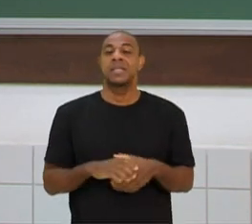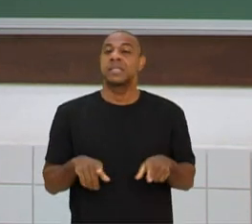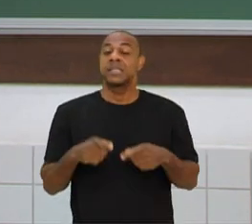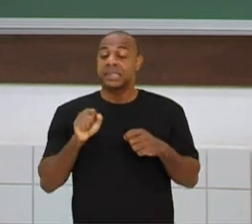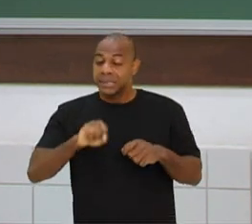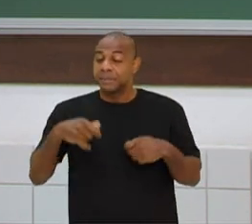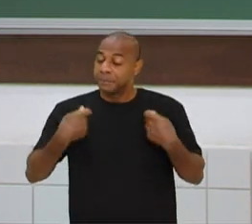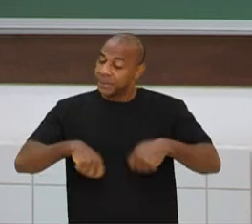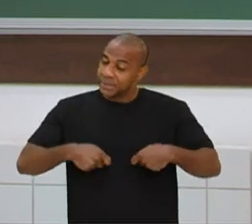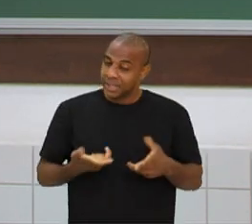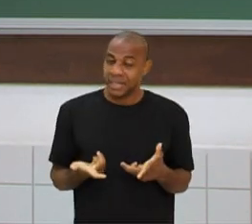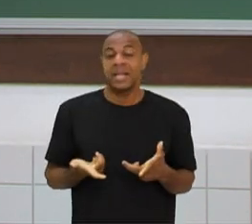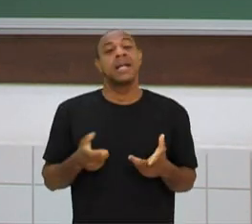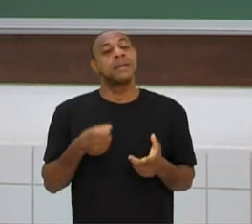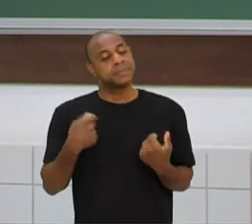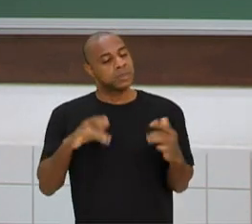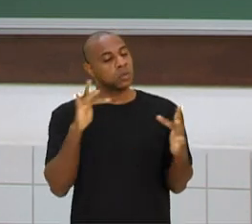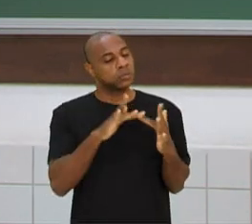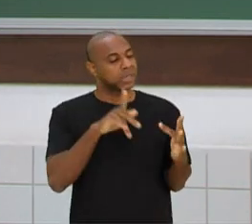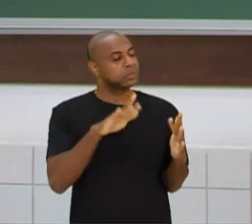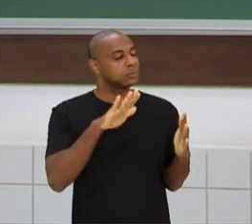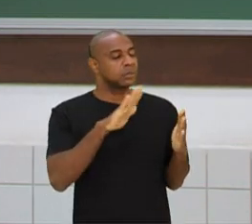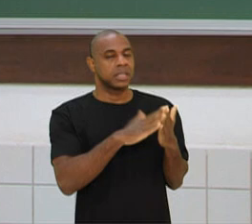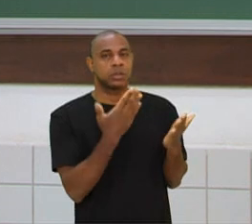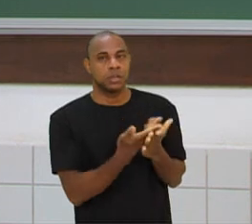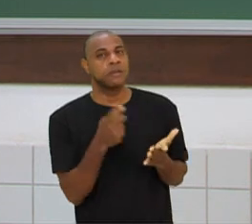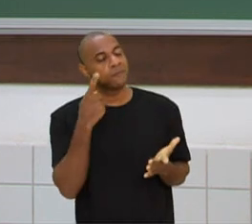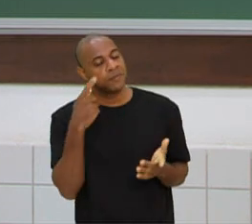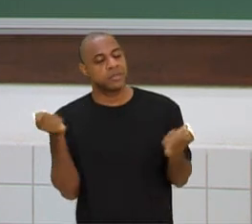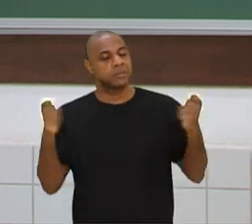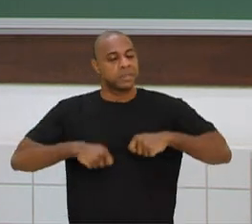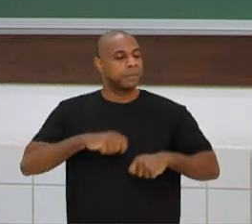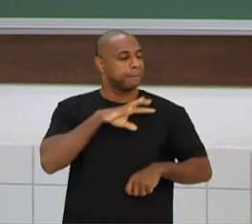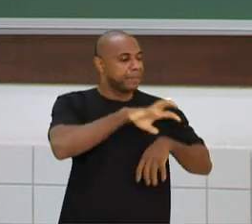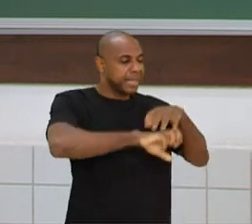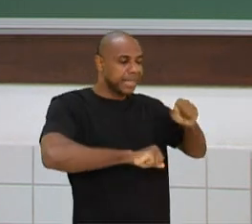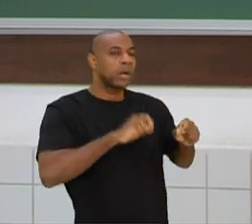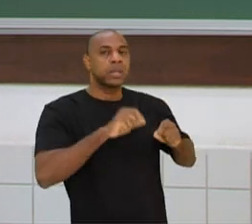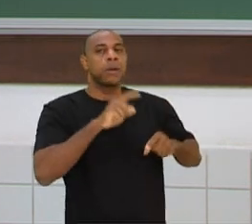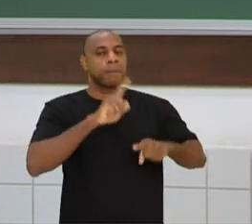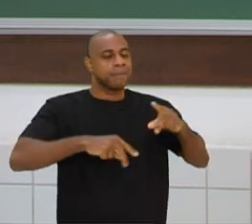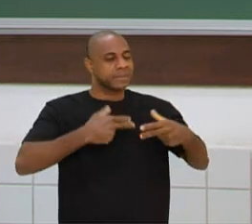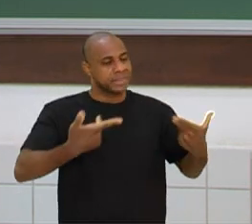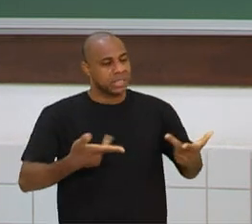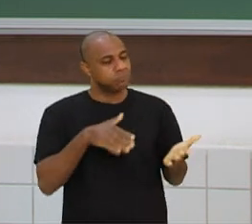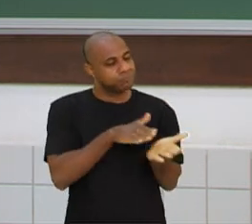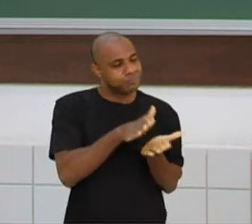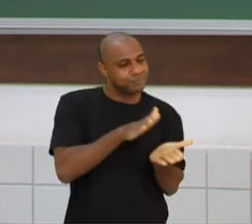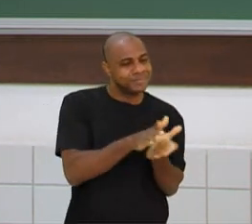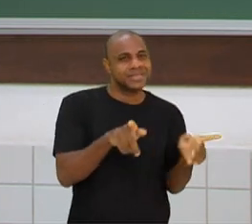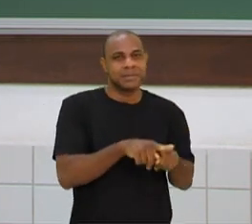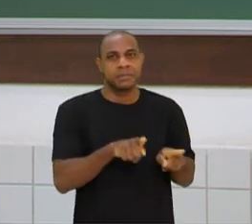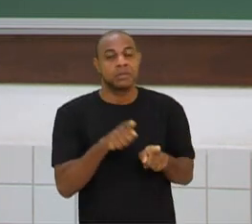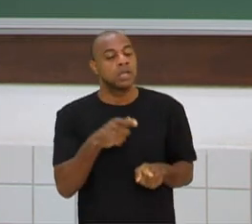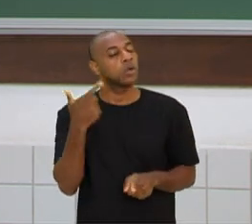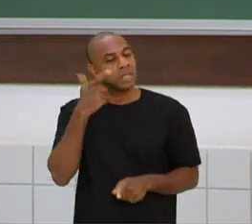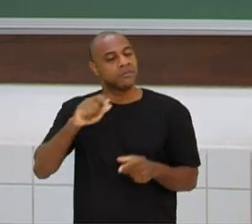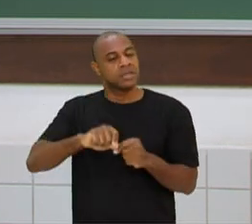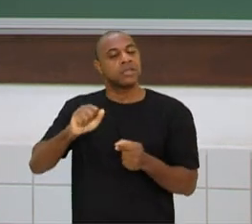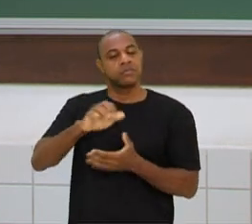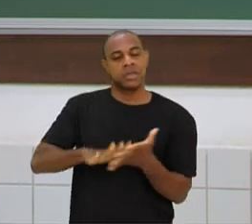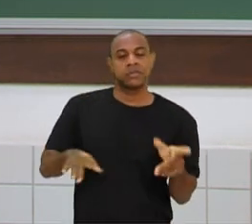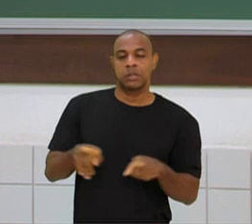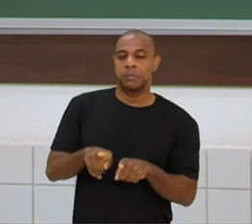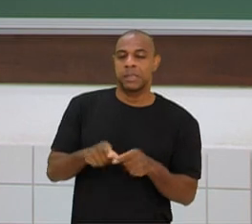seja necessário, entre em contato com a sua escola para ver a possibilidade de retirar tais materiais de forma impressa. Assim você consegue fazer as